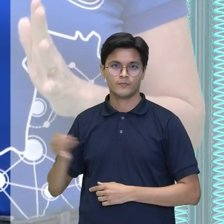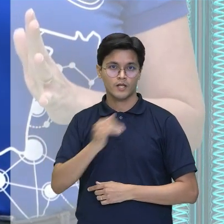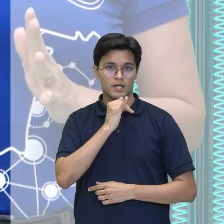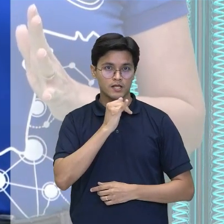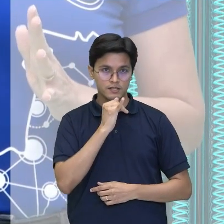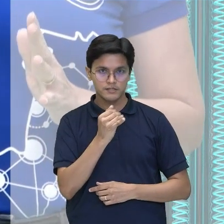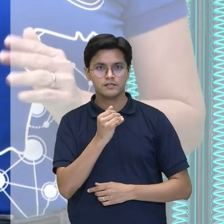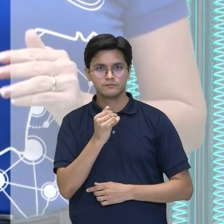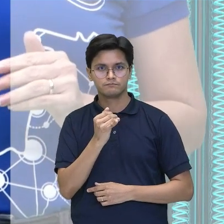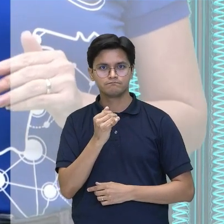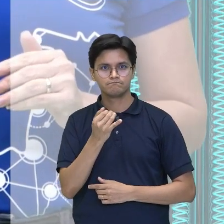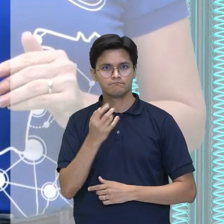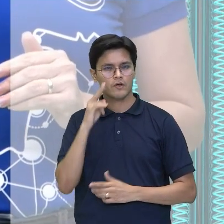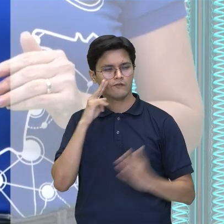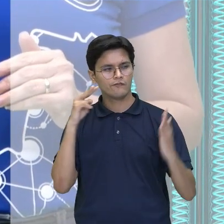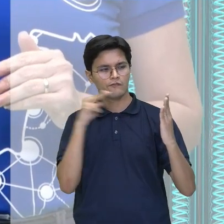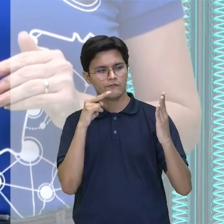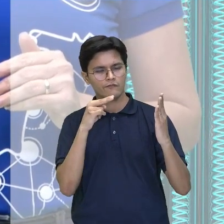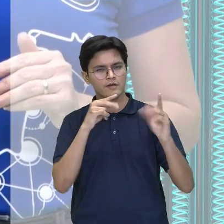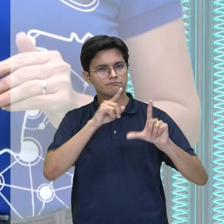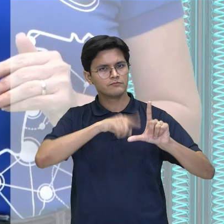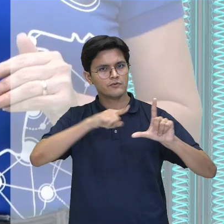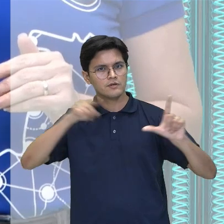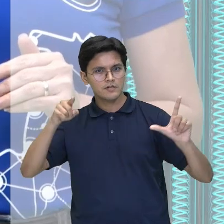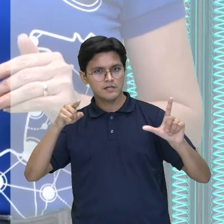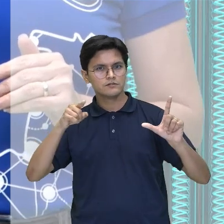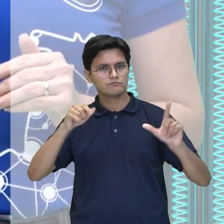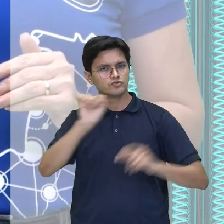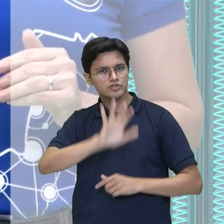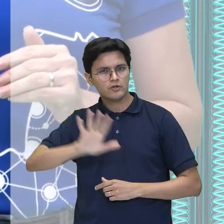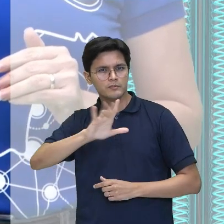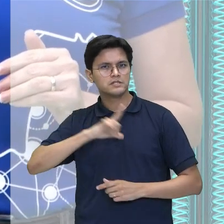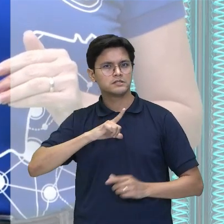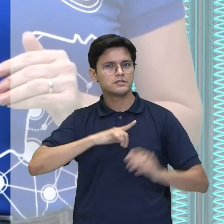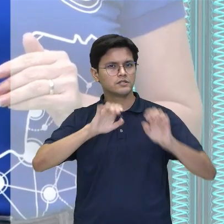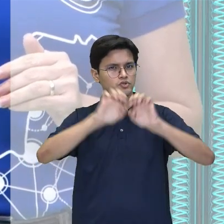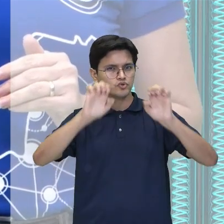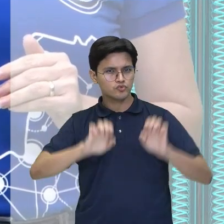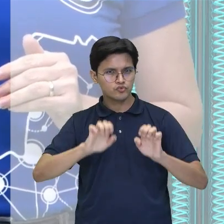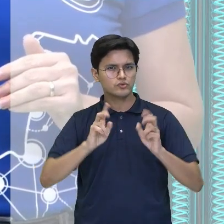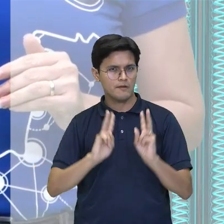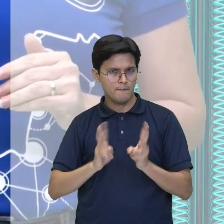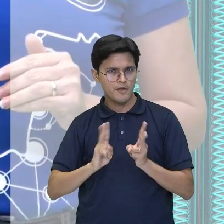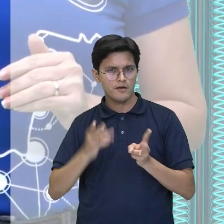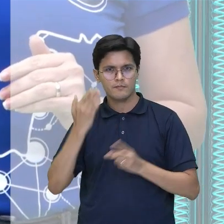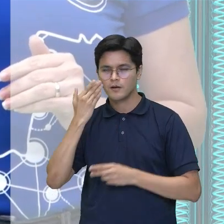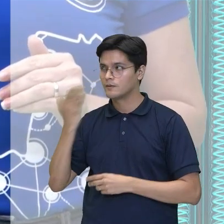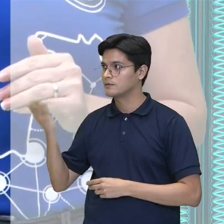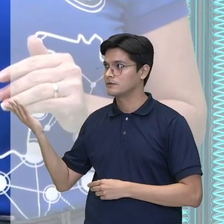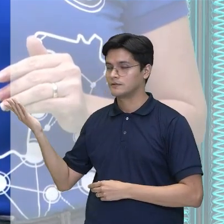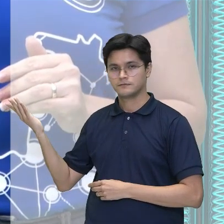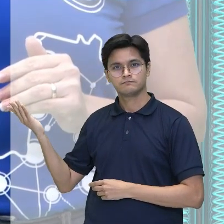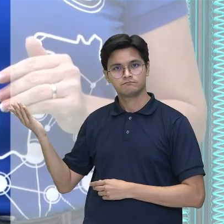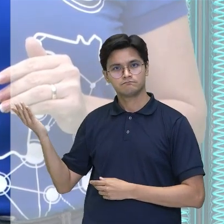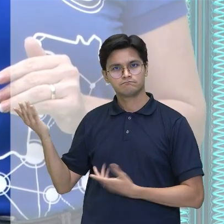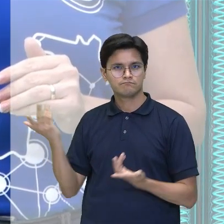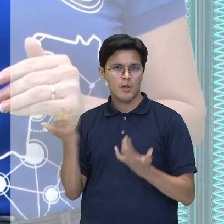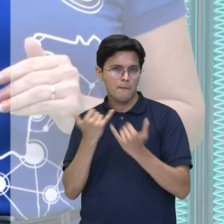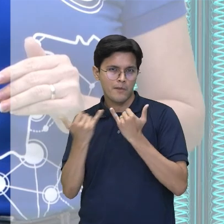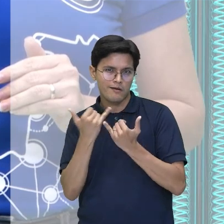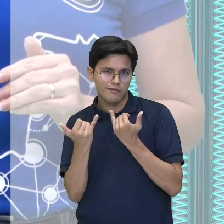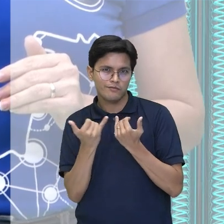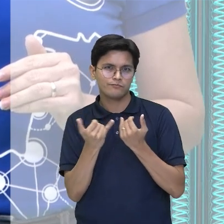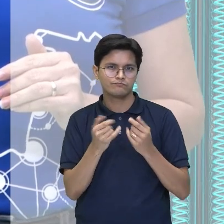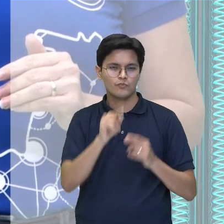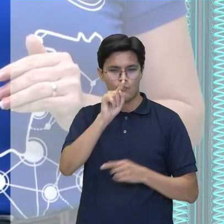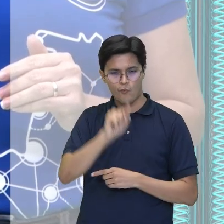depara com um gráfico, em geral ele tem sempre essa estrutura, né, como se fosse um Lzinho, ok? Então, nessa parte vertical